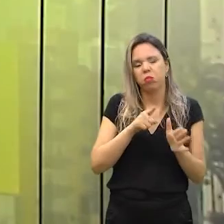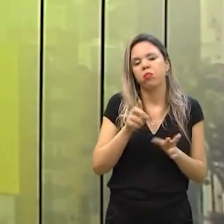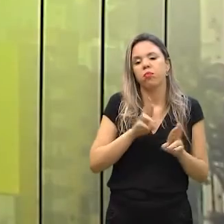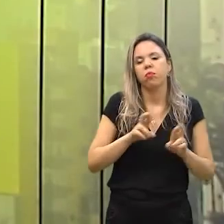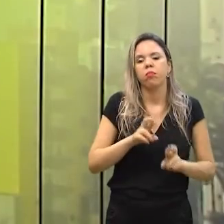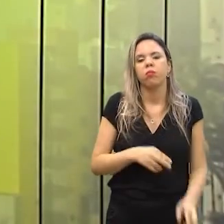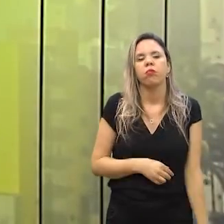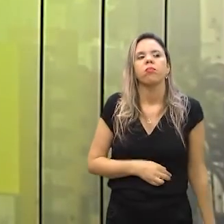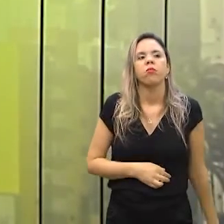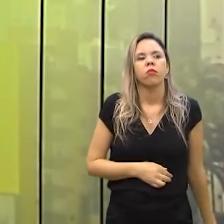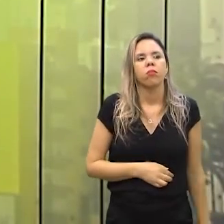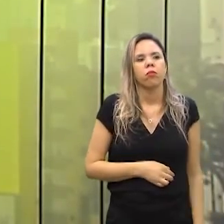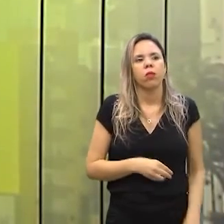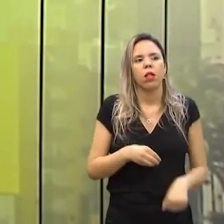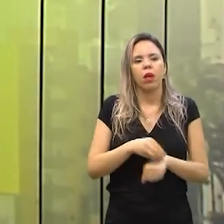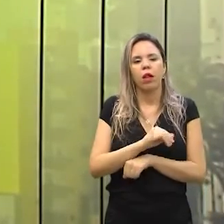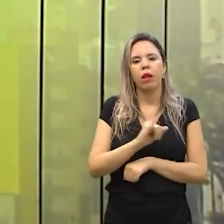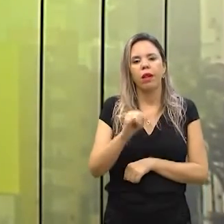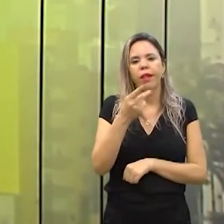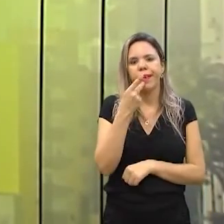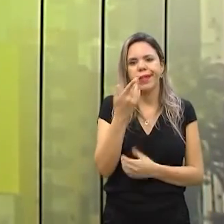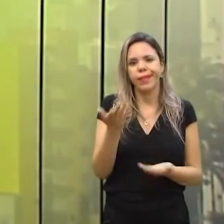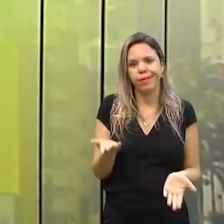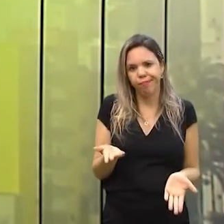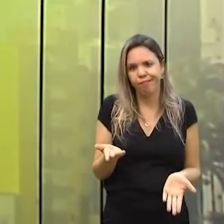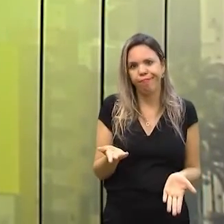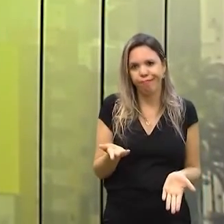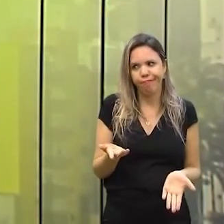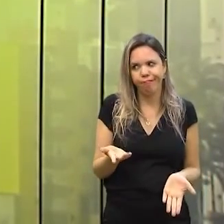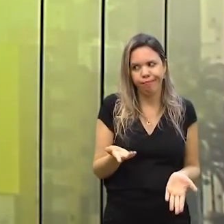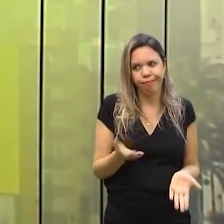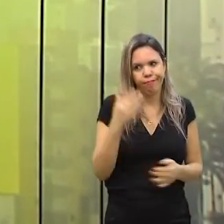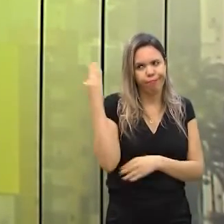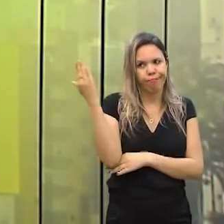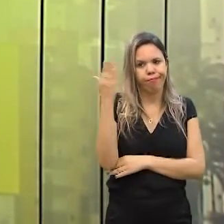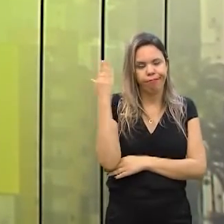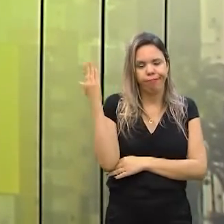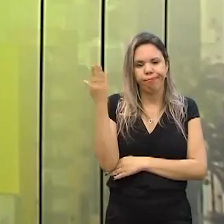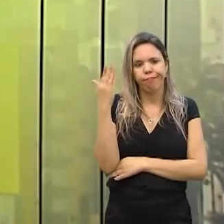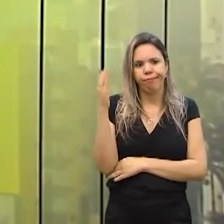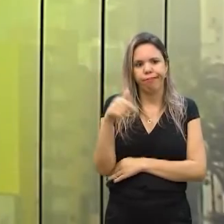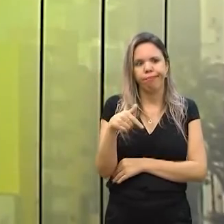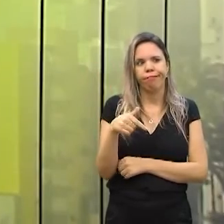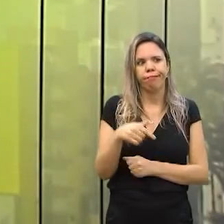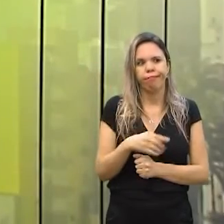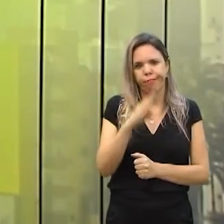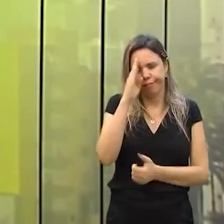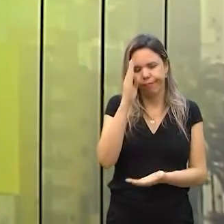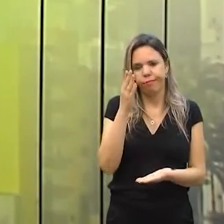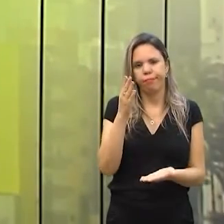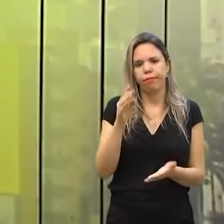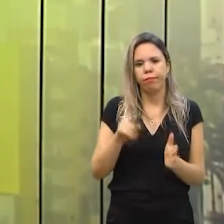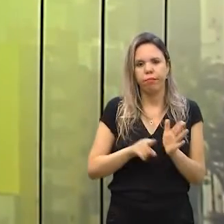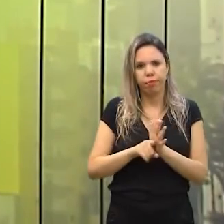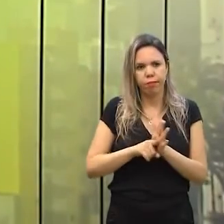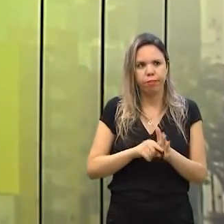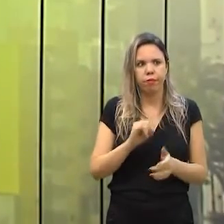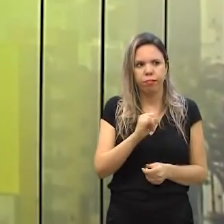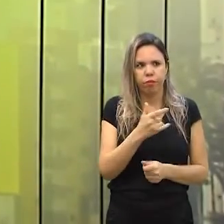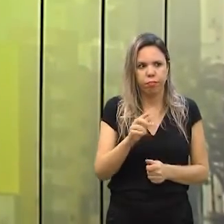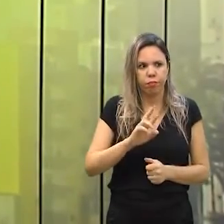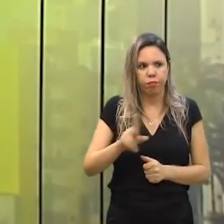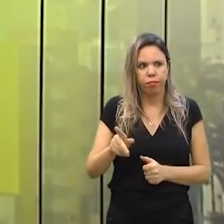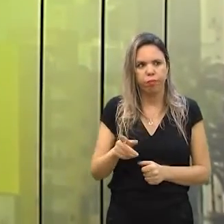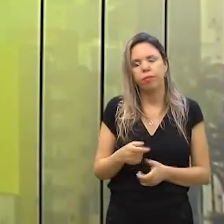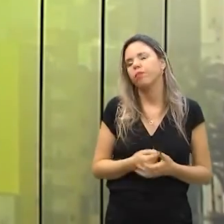monitorado. E a mensagem que fica é isso que você comentou, né, Bruno? A questão climática é o centro de tudo. Se não é um